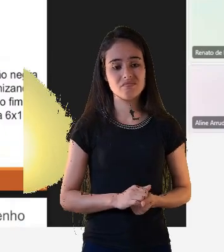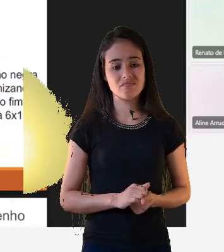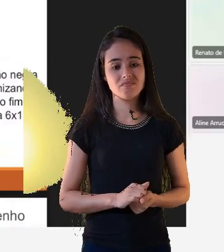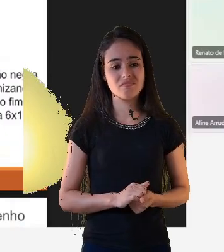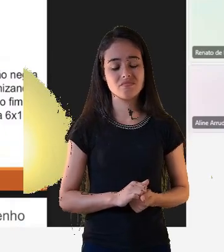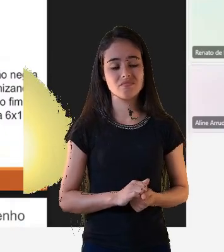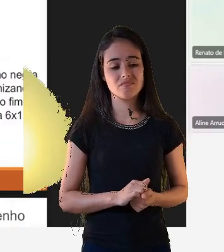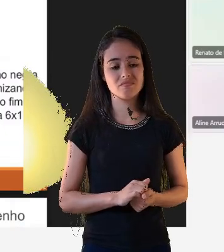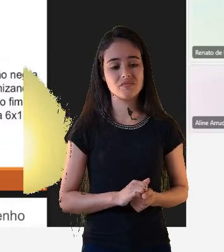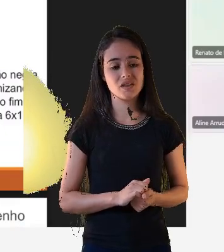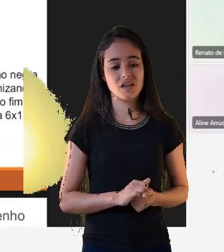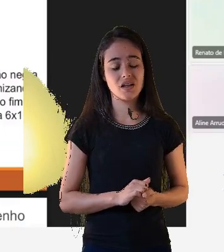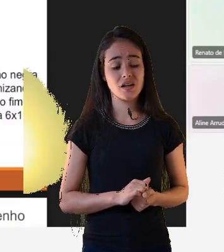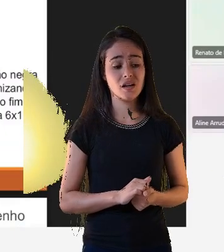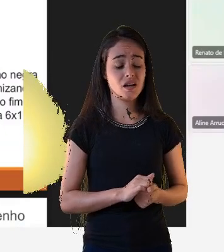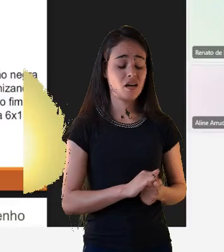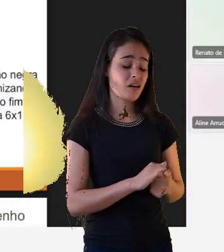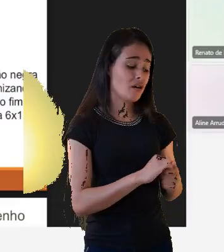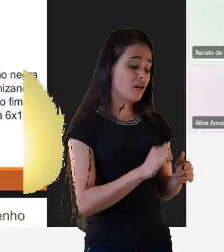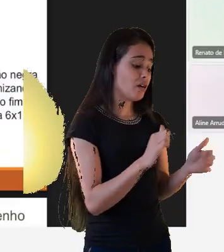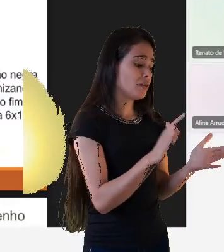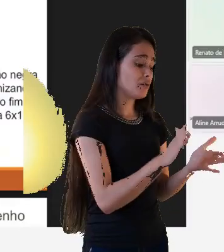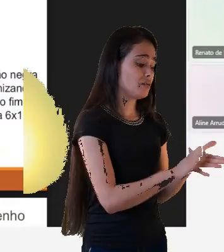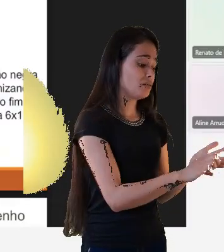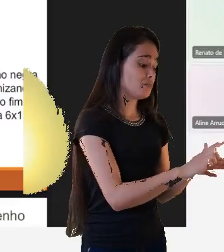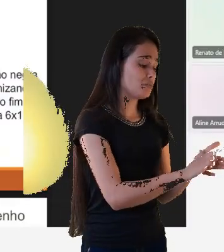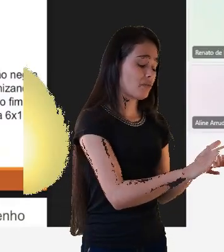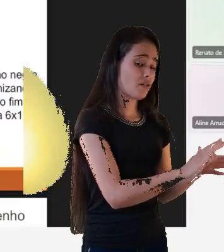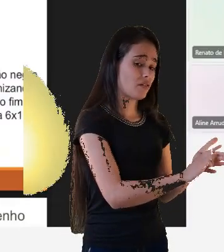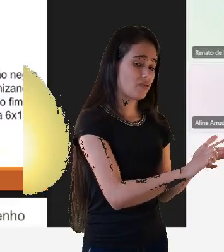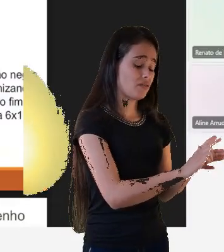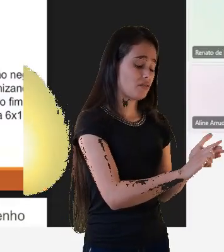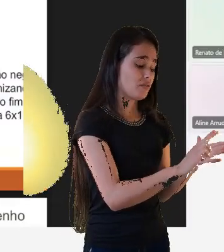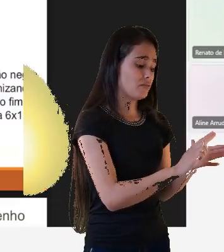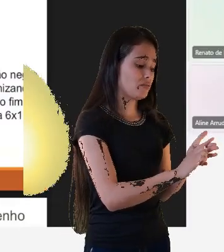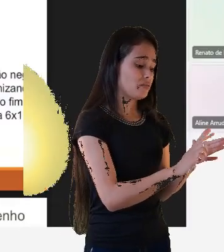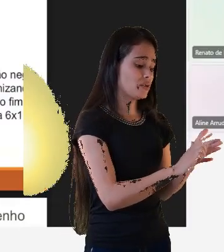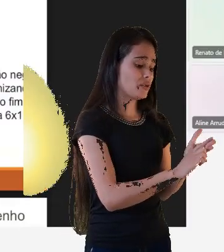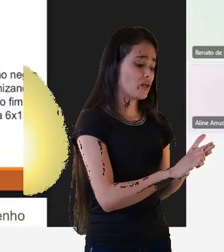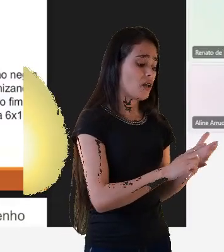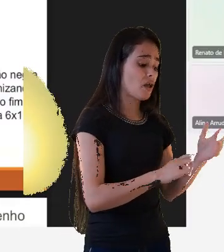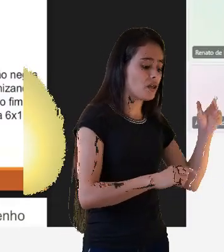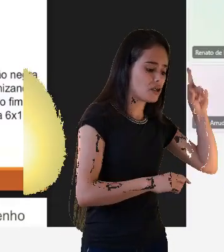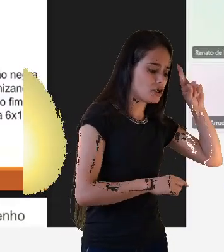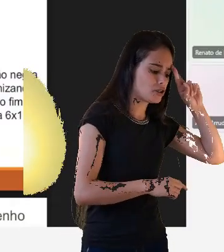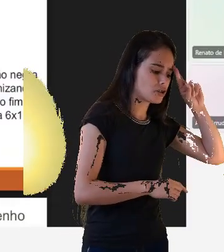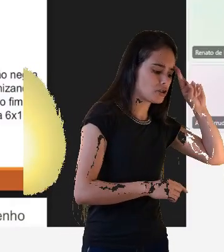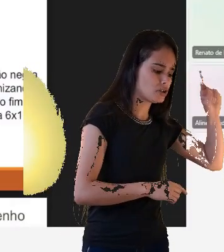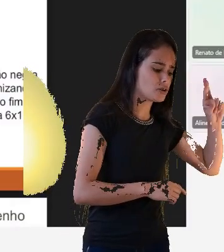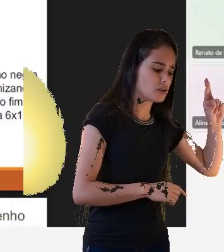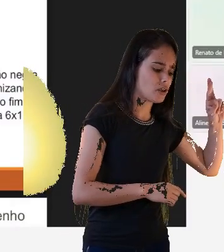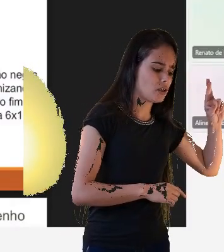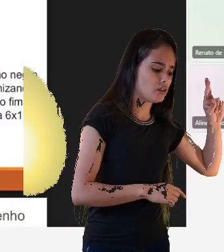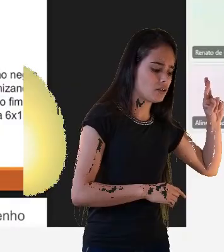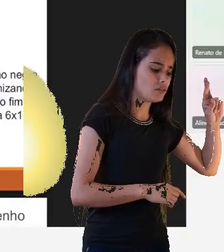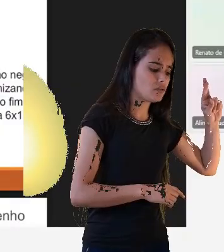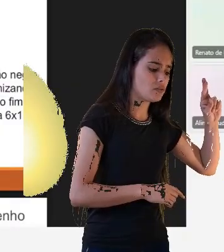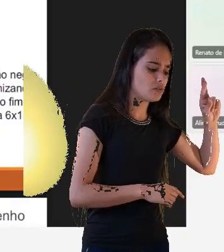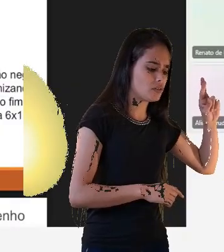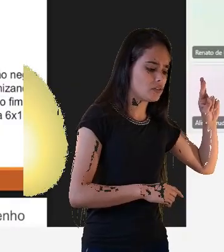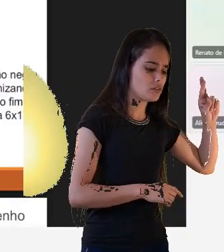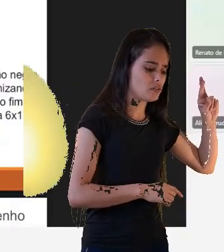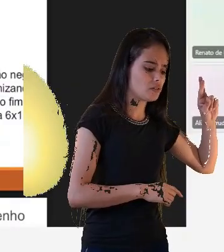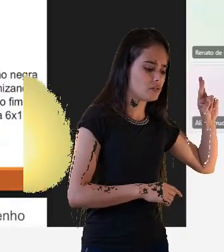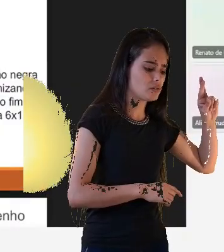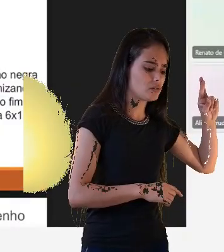ficar em casa, né? E provavelmente essa patroa obrigou essa mulher e